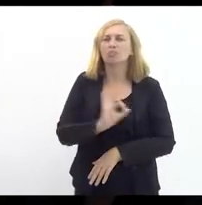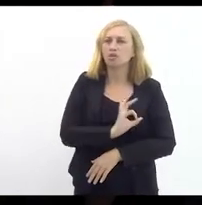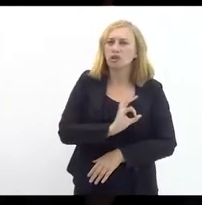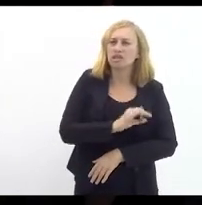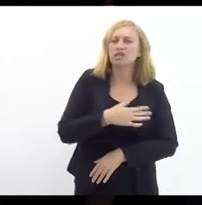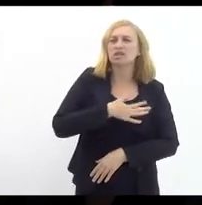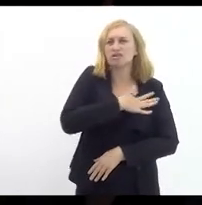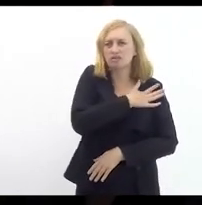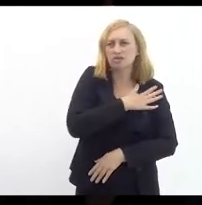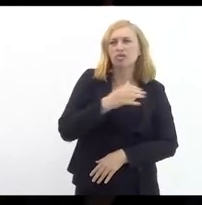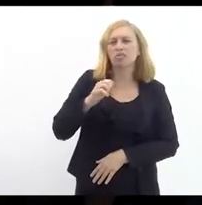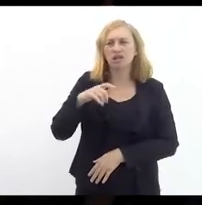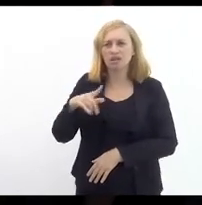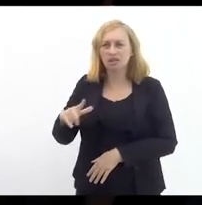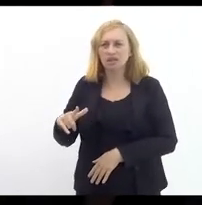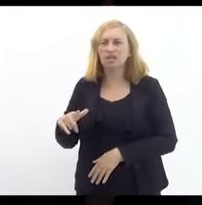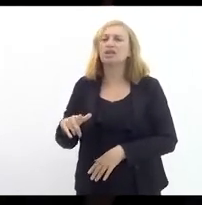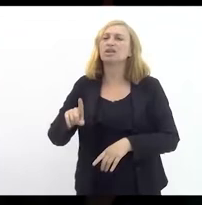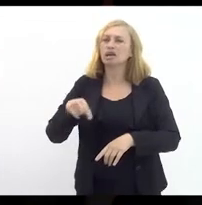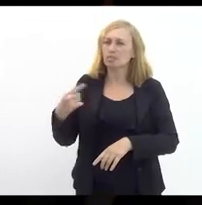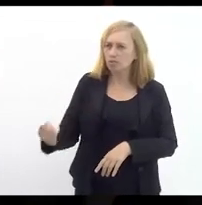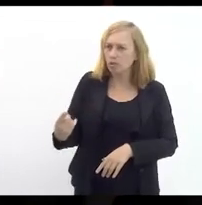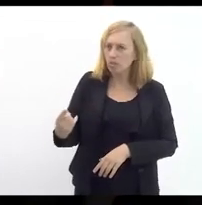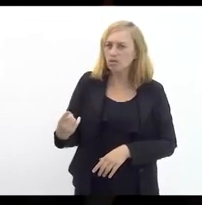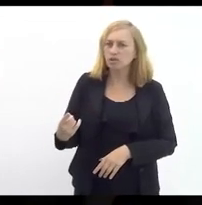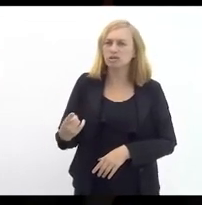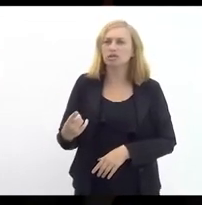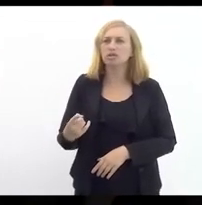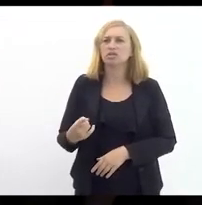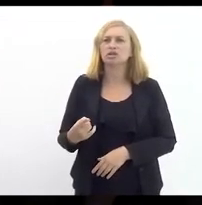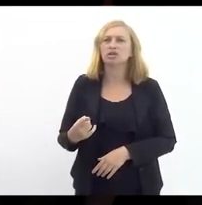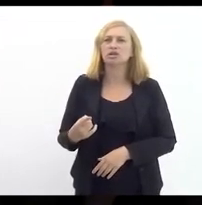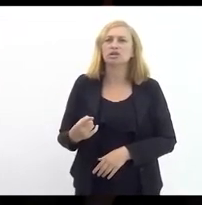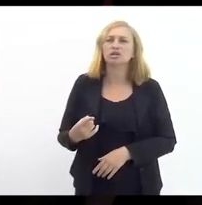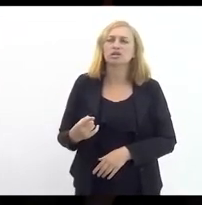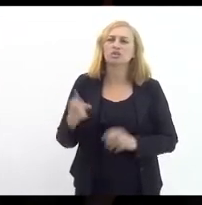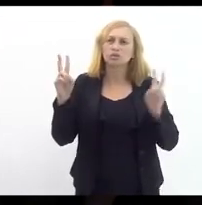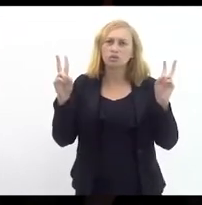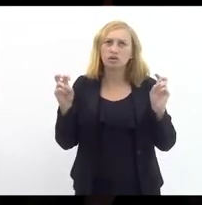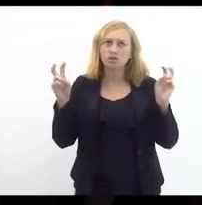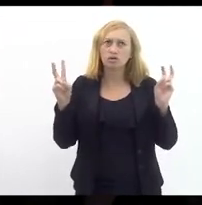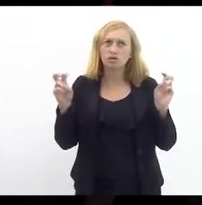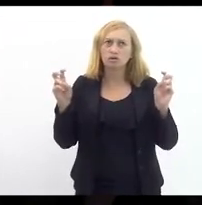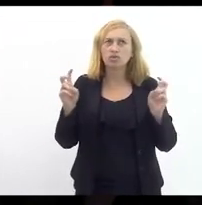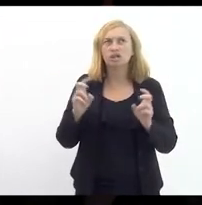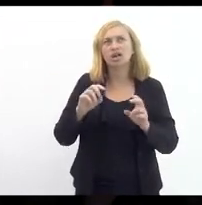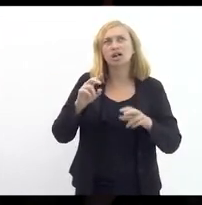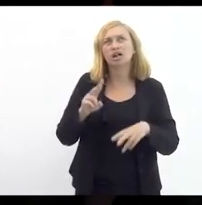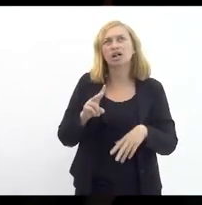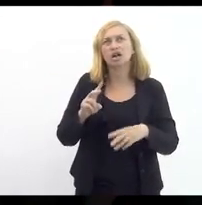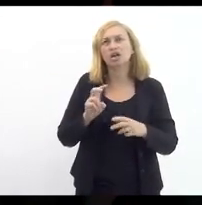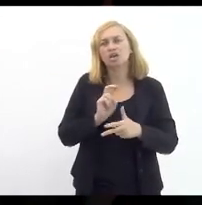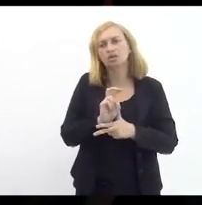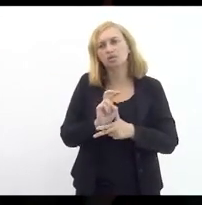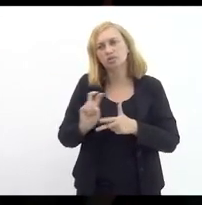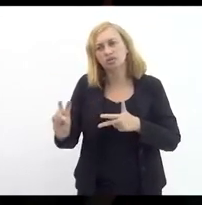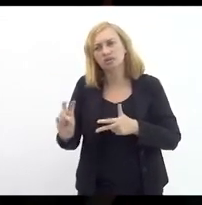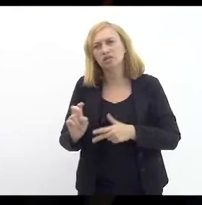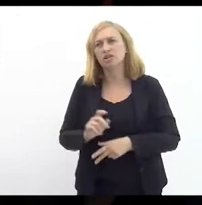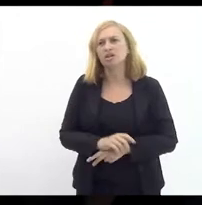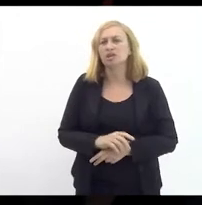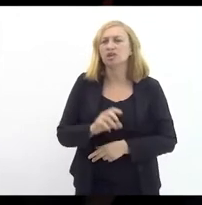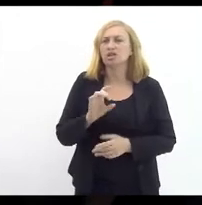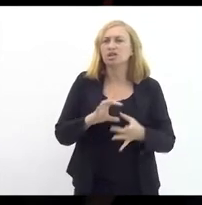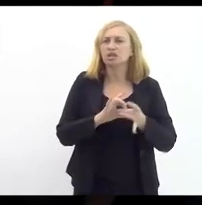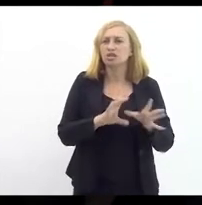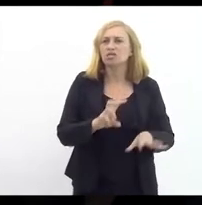Depois, agora, recentemente, depois do ápice daquela questão que a Supervia deixou